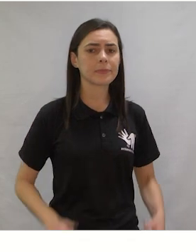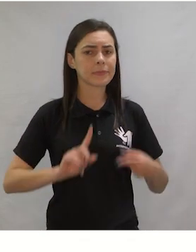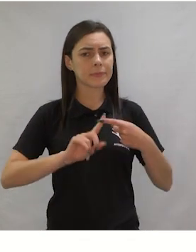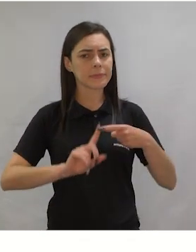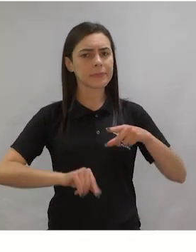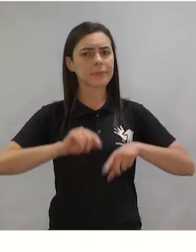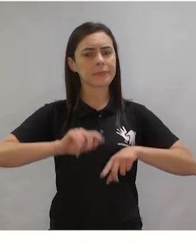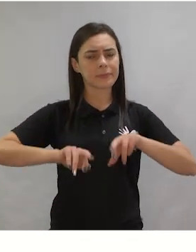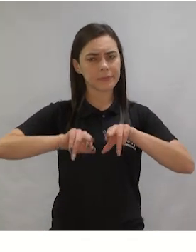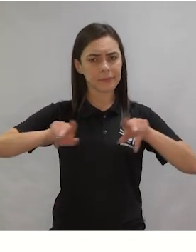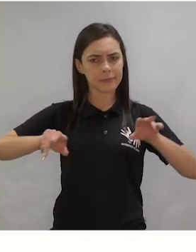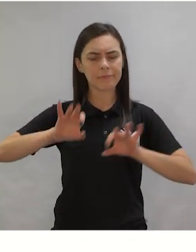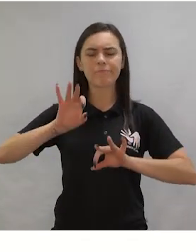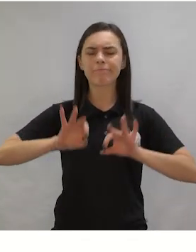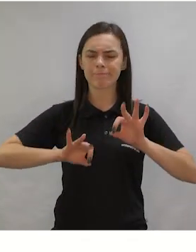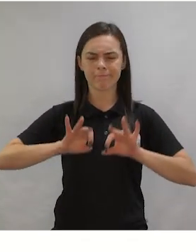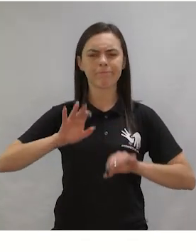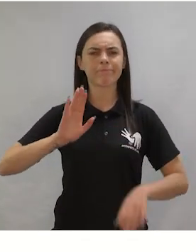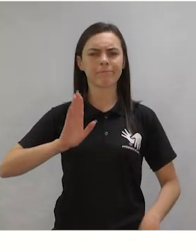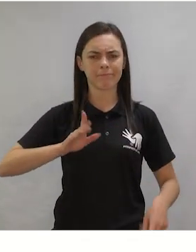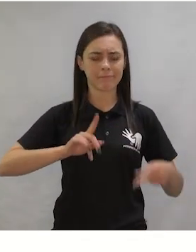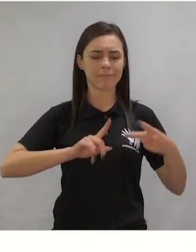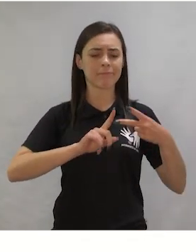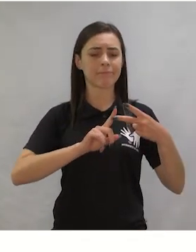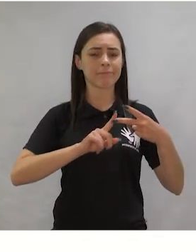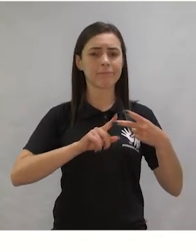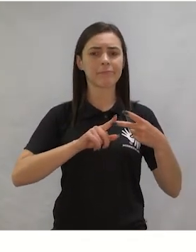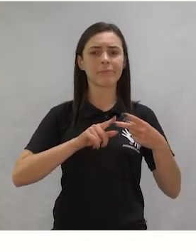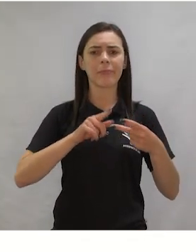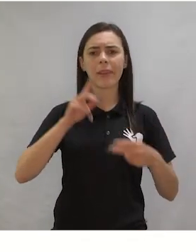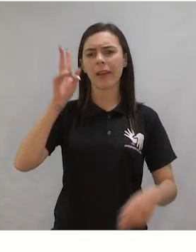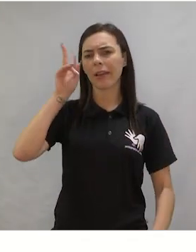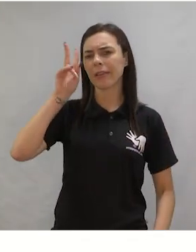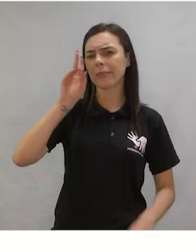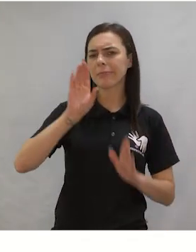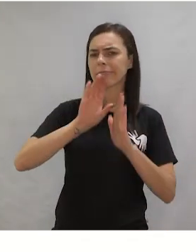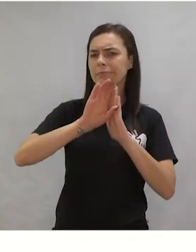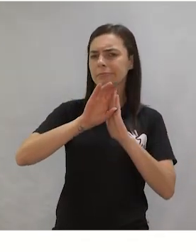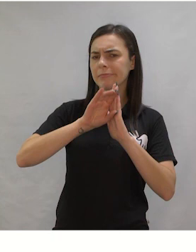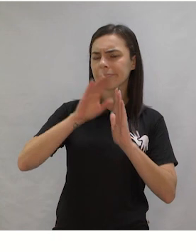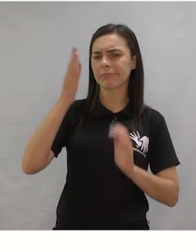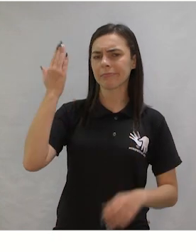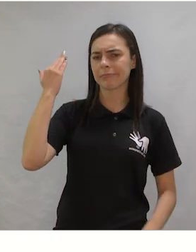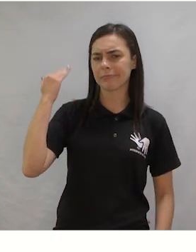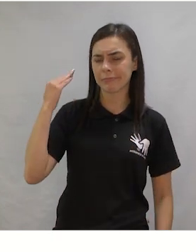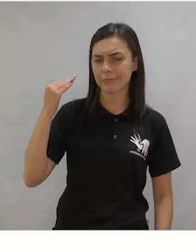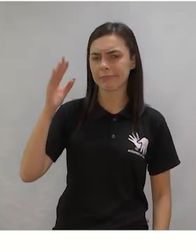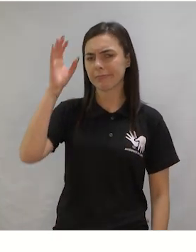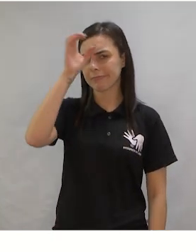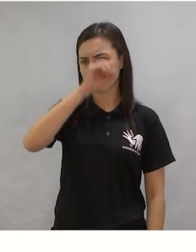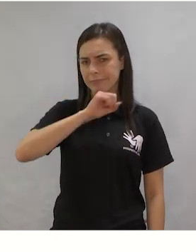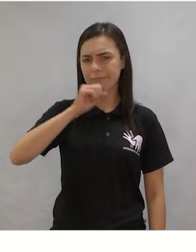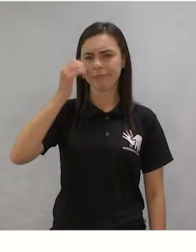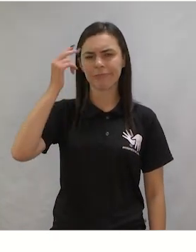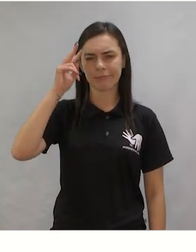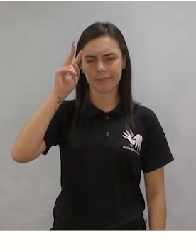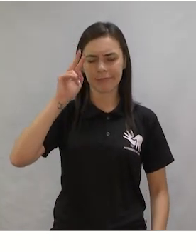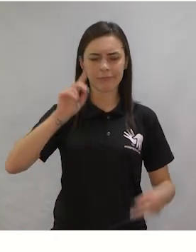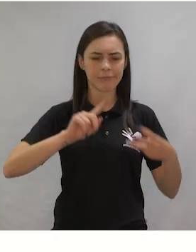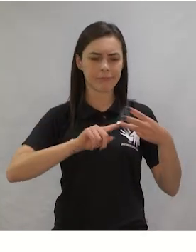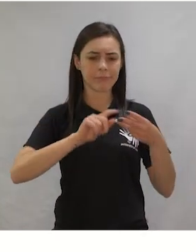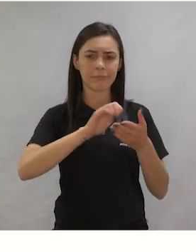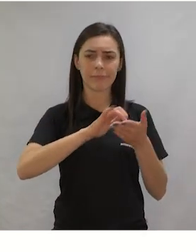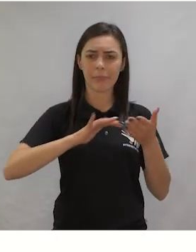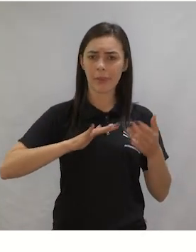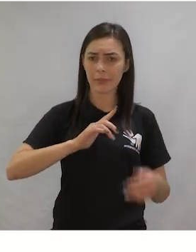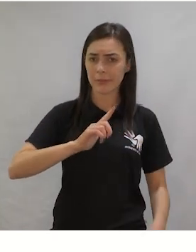Nós separamos os materiais, relembramos conceitos anteriores, realizamos